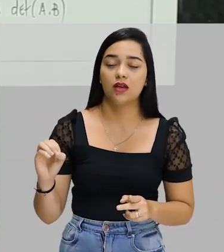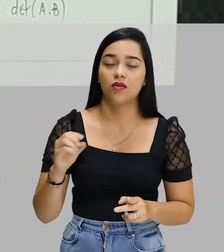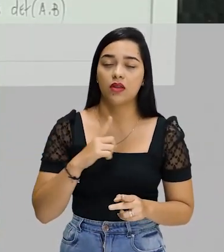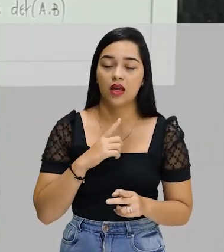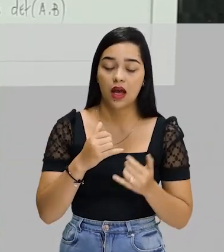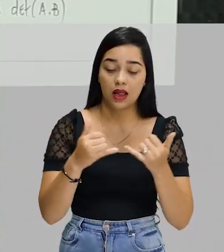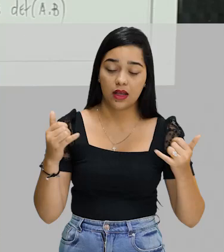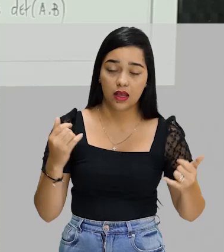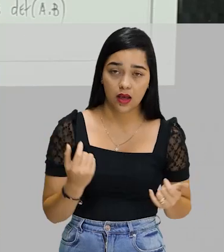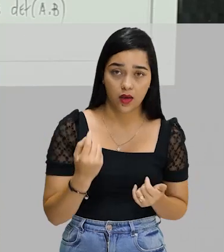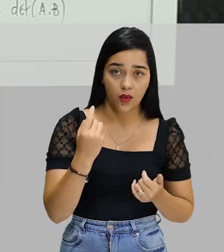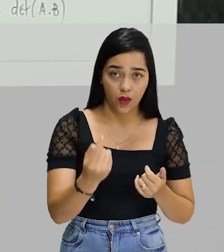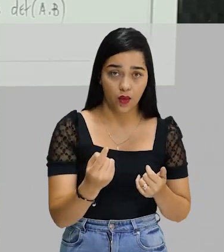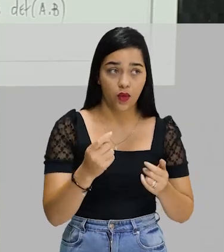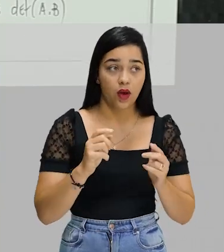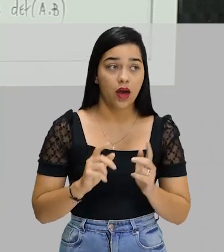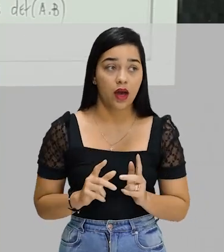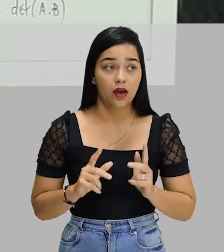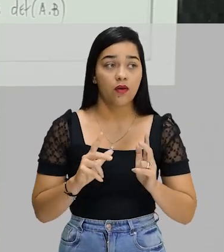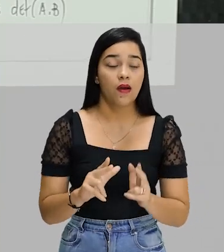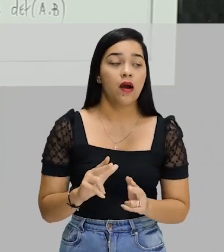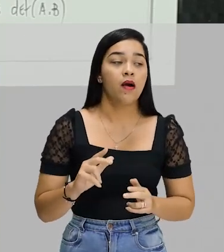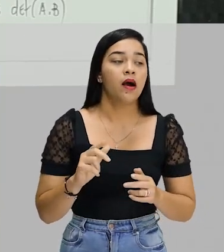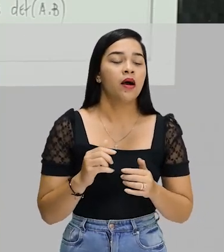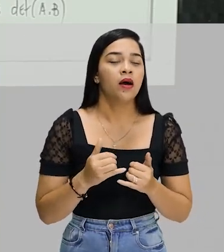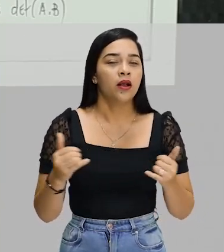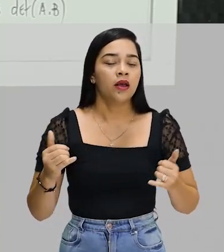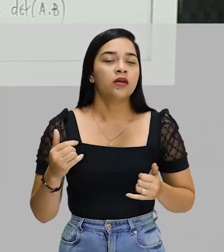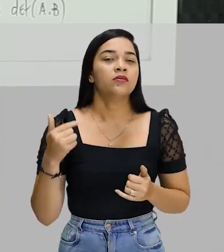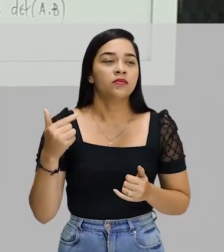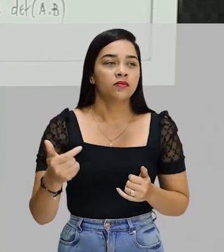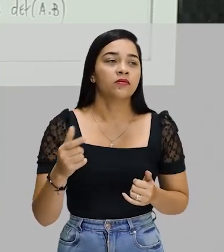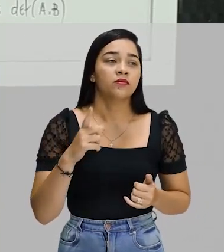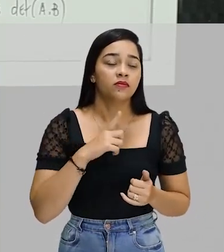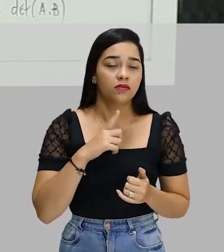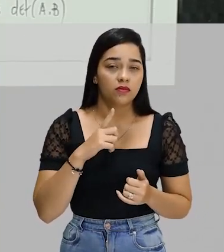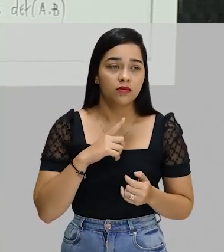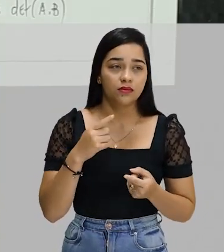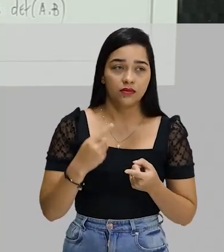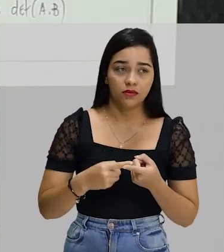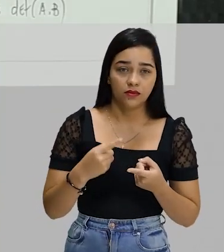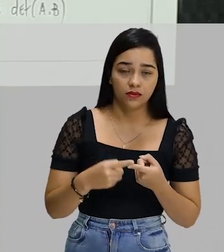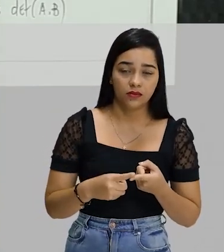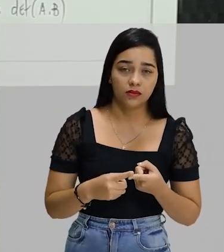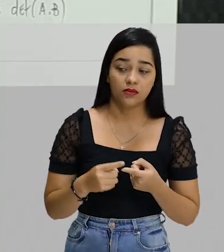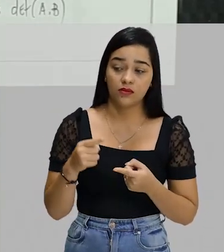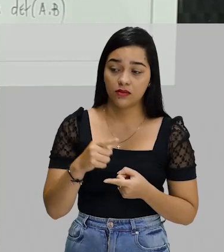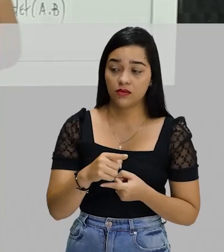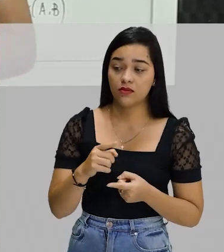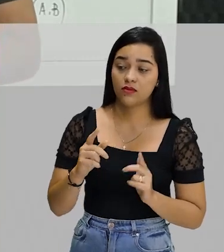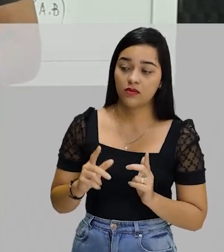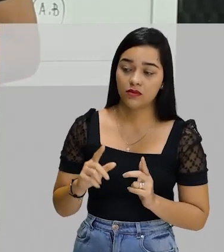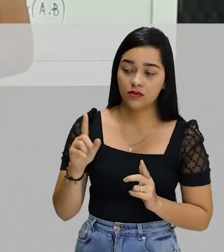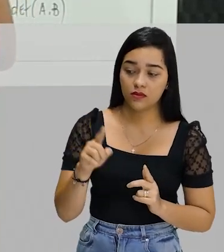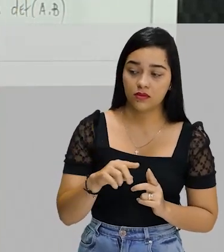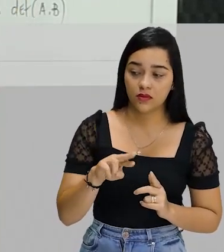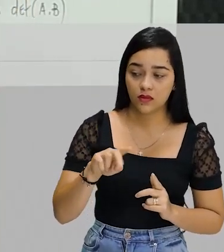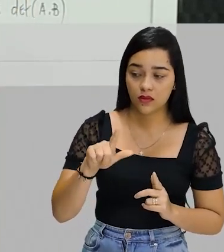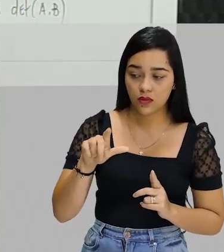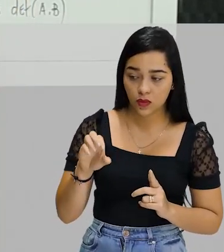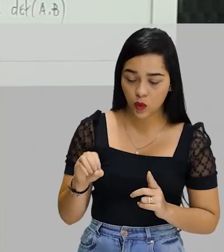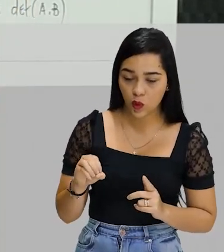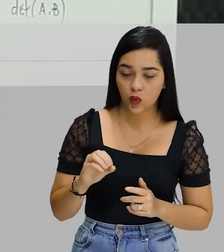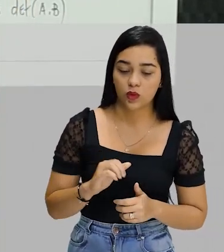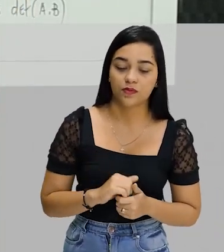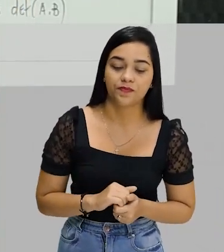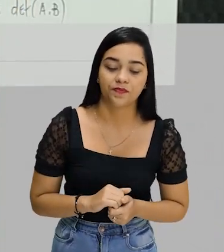linha 1, ele é igual à linha 2. Então, essa é a justificativa para que esse determinante seja nulo,